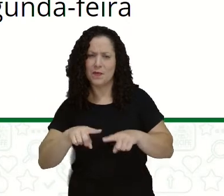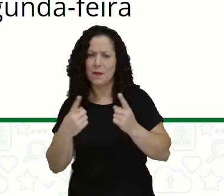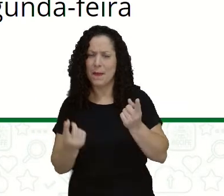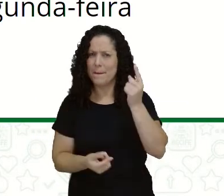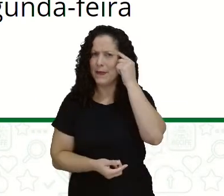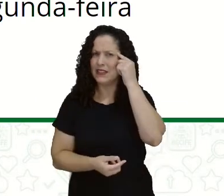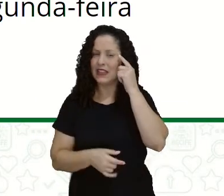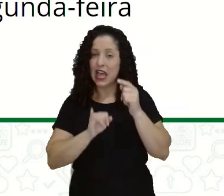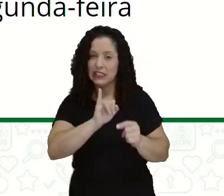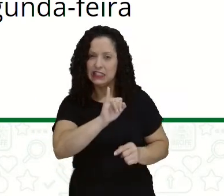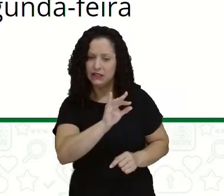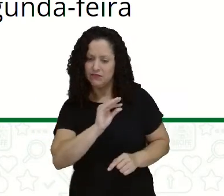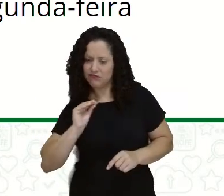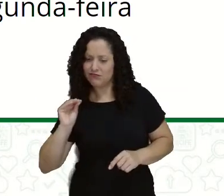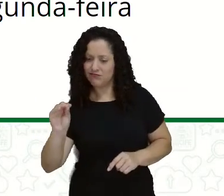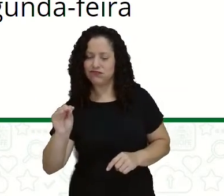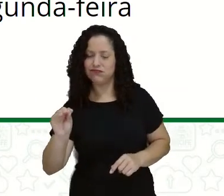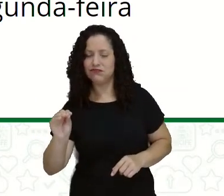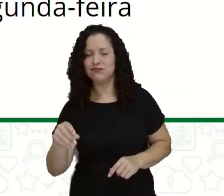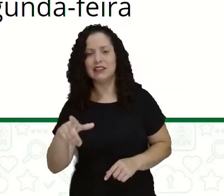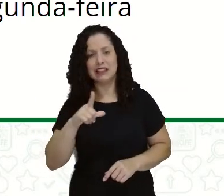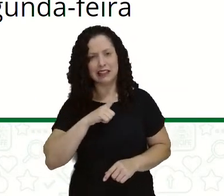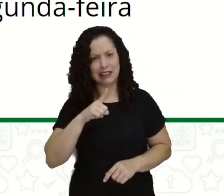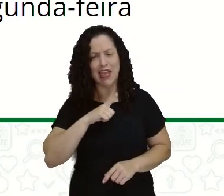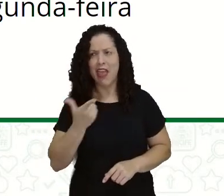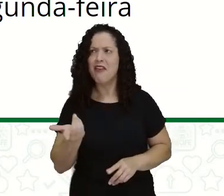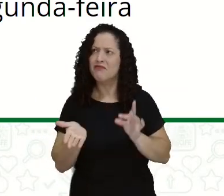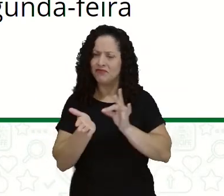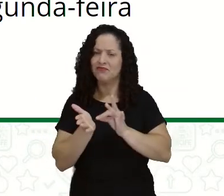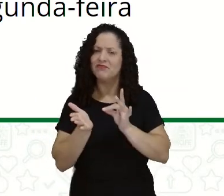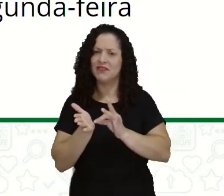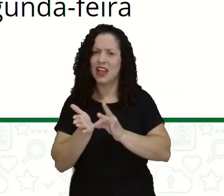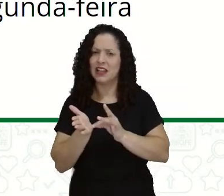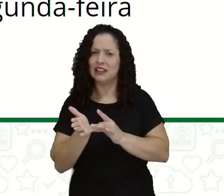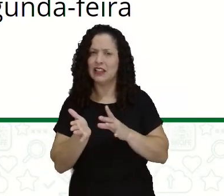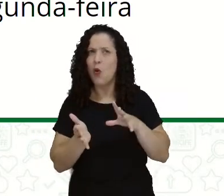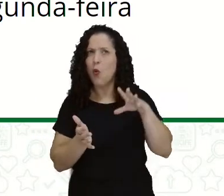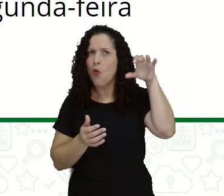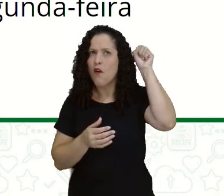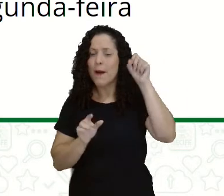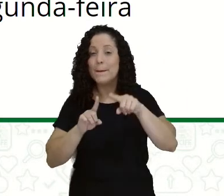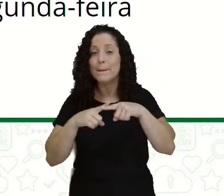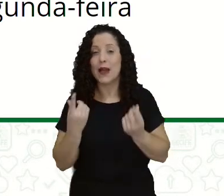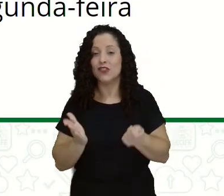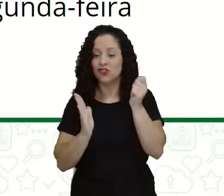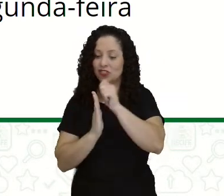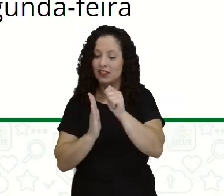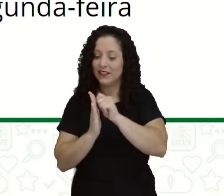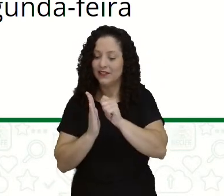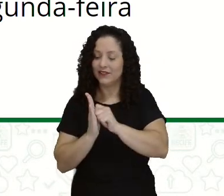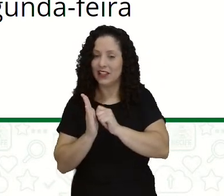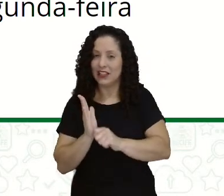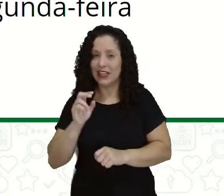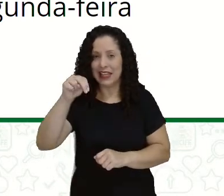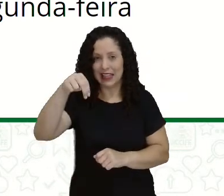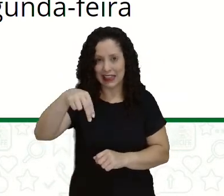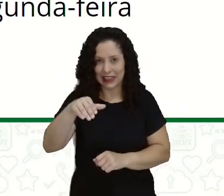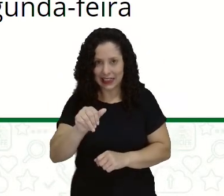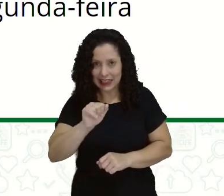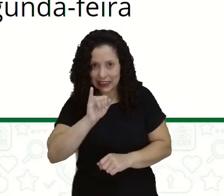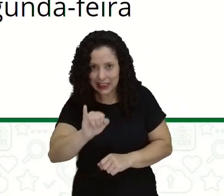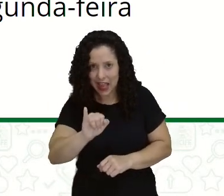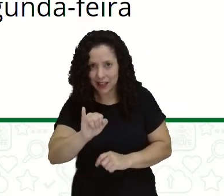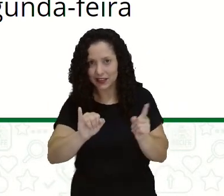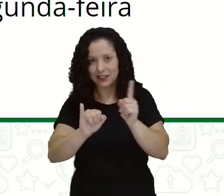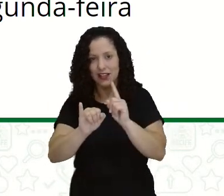i. Tem lógica o pensamento de Marcílio. Mas, na hora de escrever, não é nai, não. É nas.